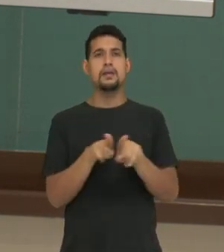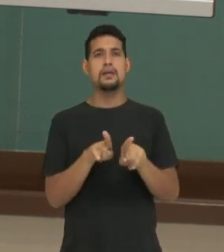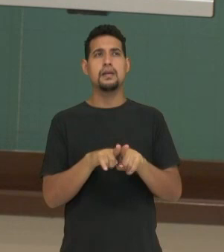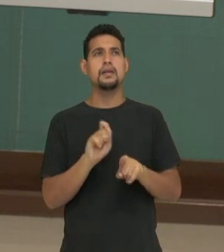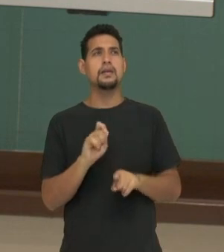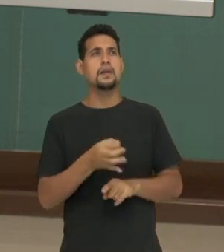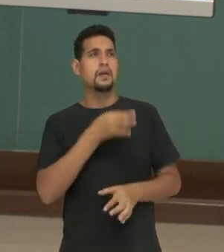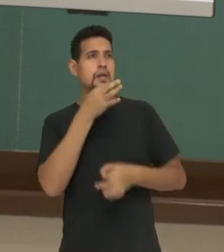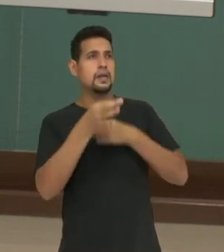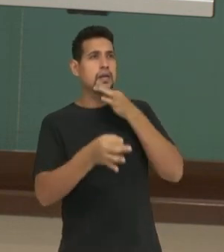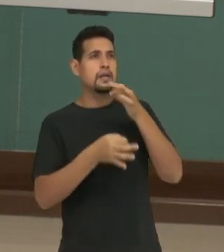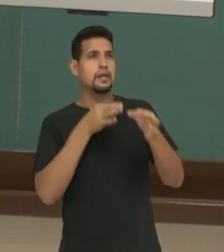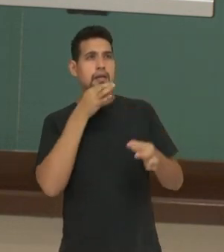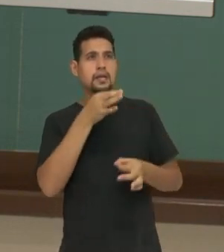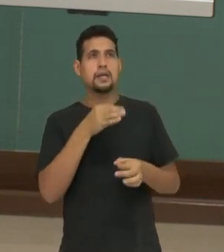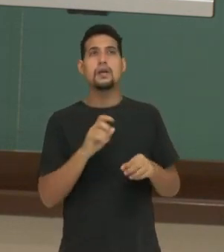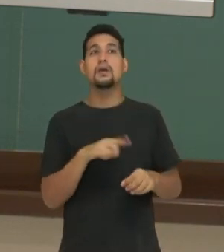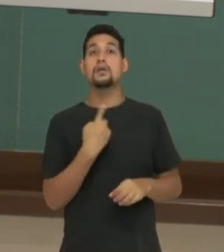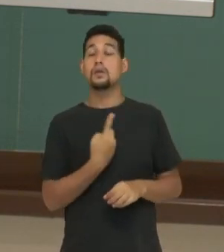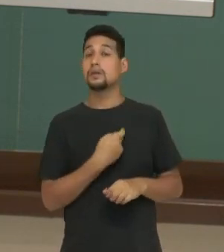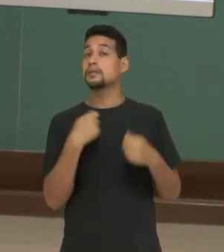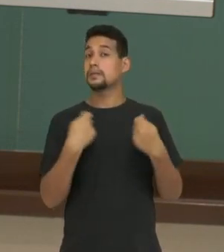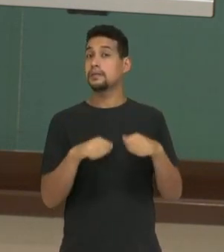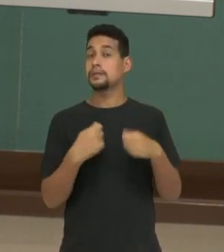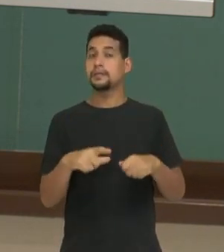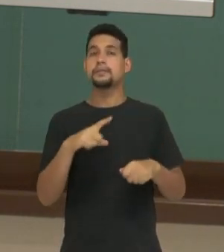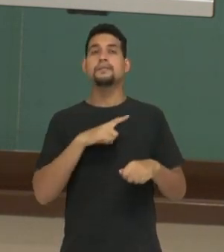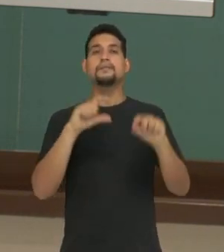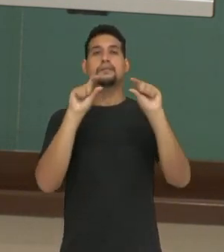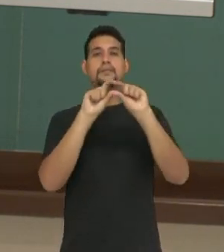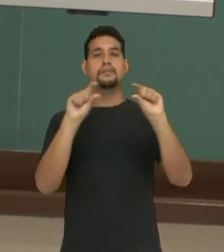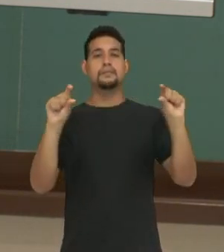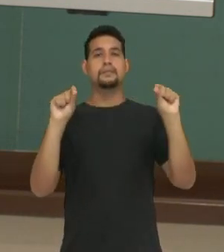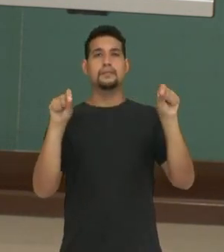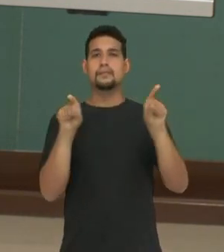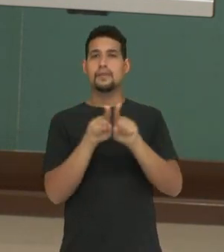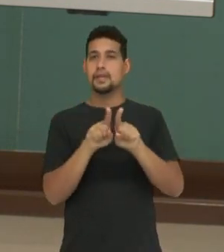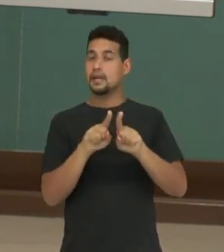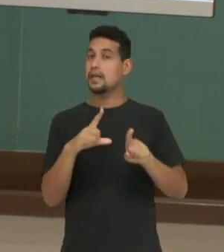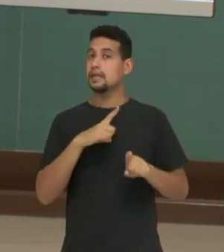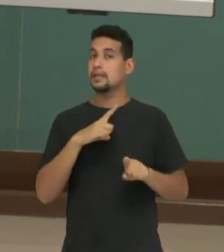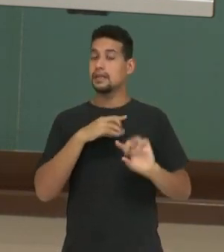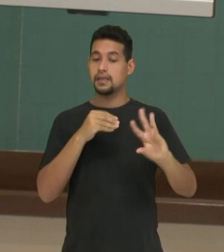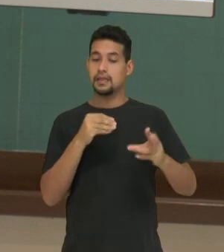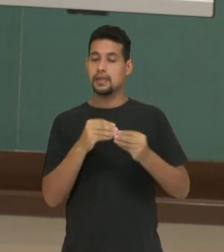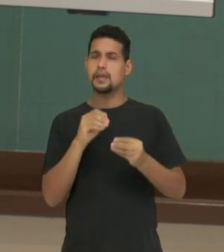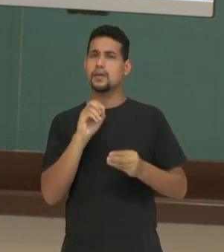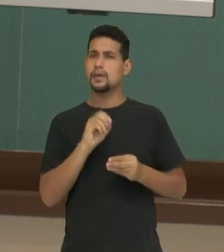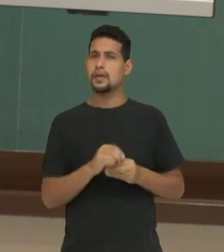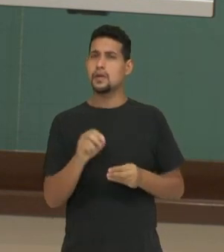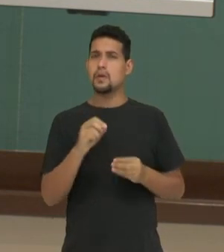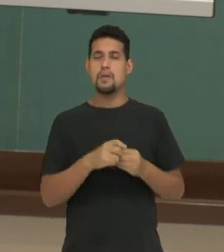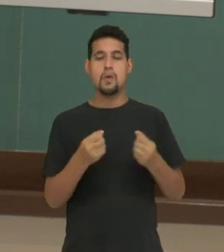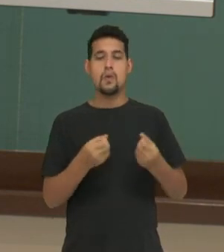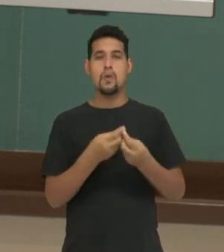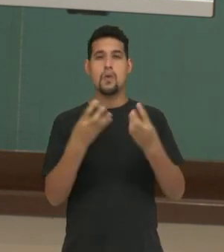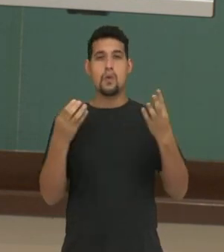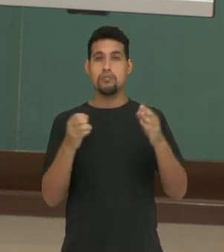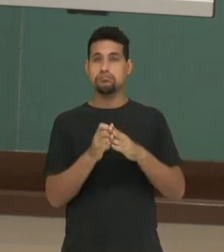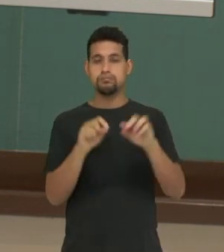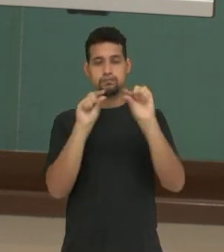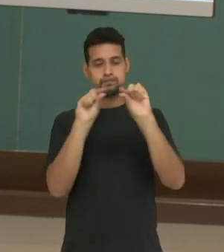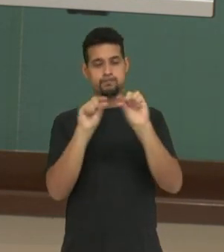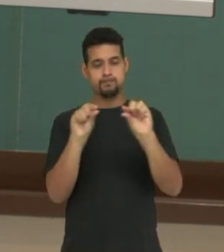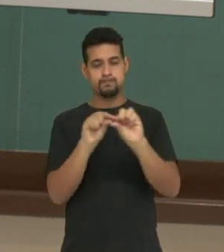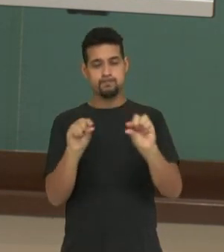sugestão nossa é que o texto de vocês tenha um título, né? Lembrando que o título ele compõe também o número de linhas do texto.